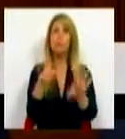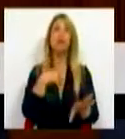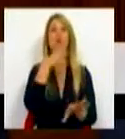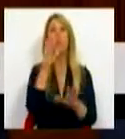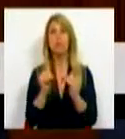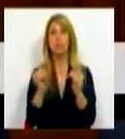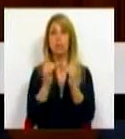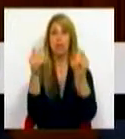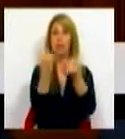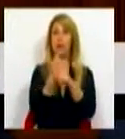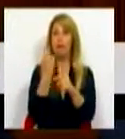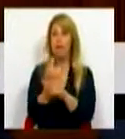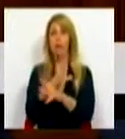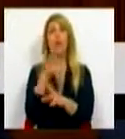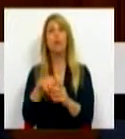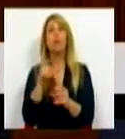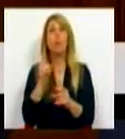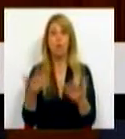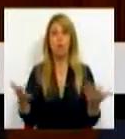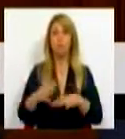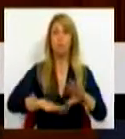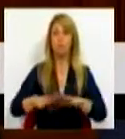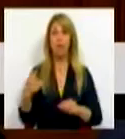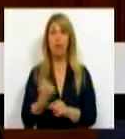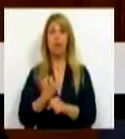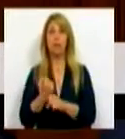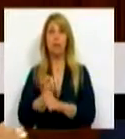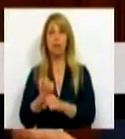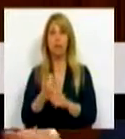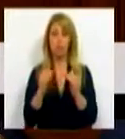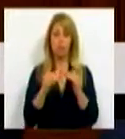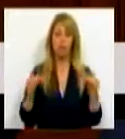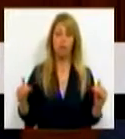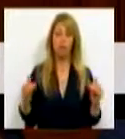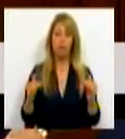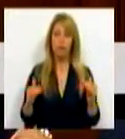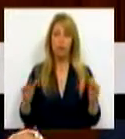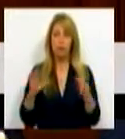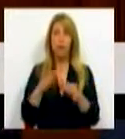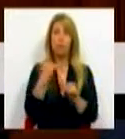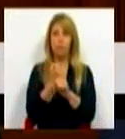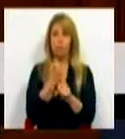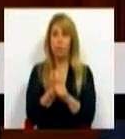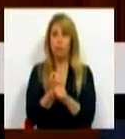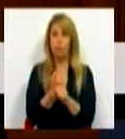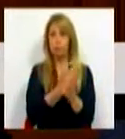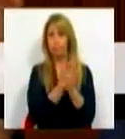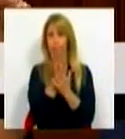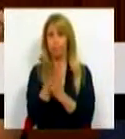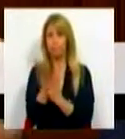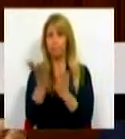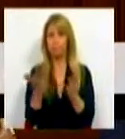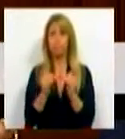vários níveis, implica que sejam realizadas atividades ao nível das respectivas funções, ao